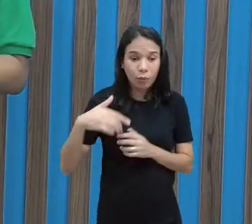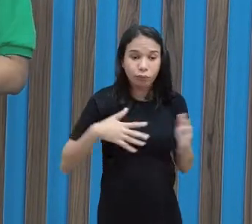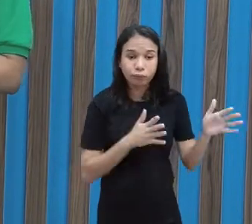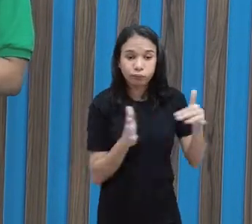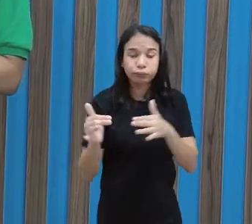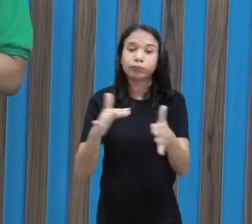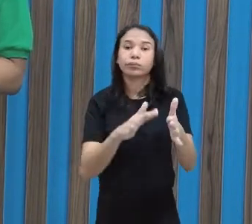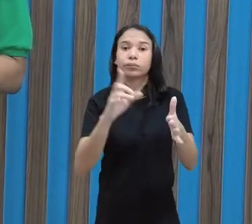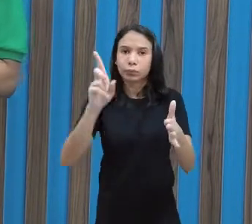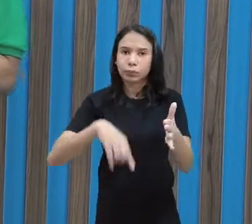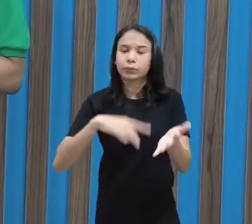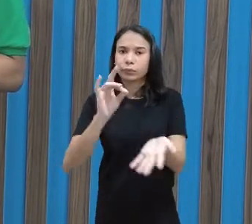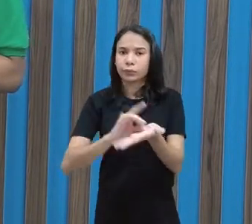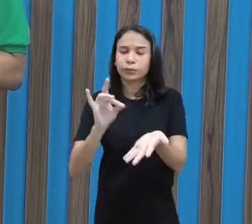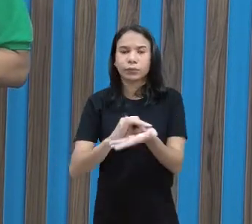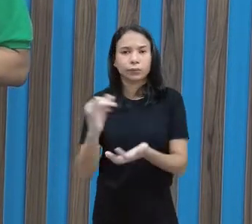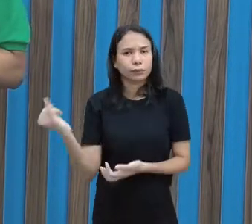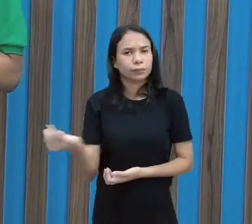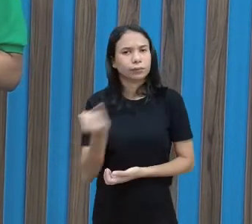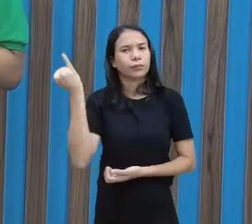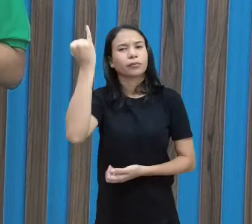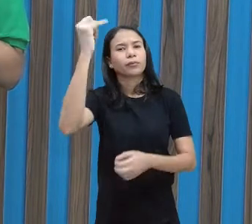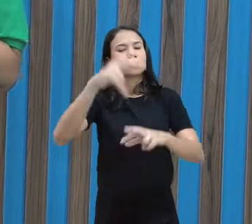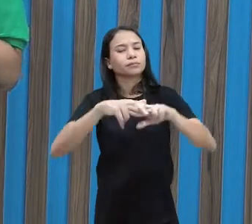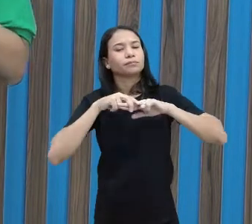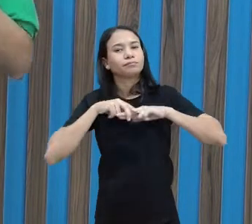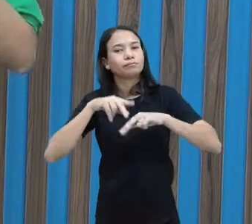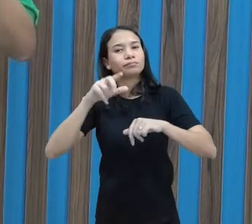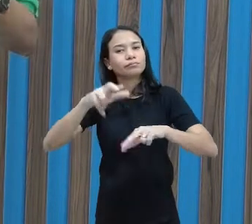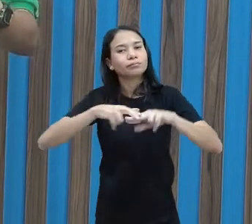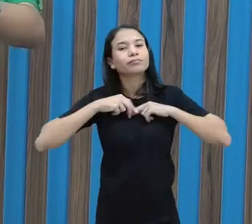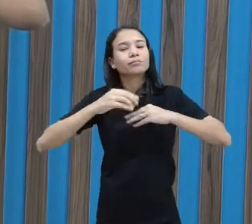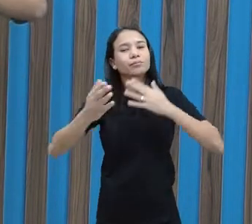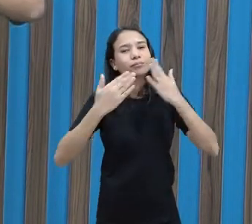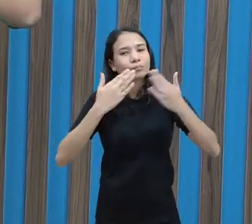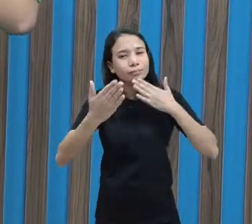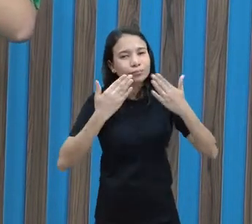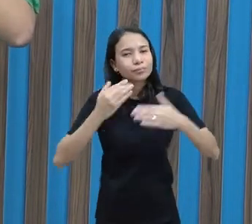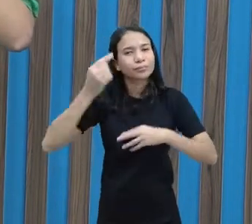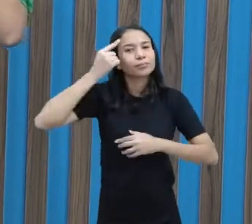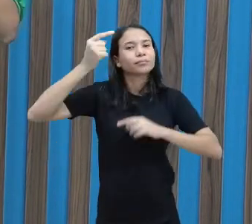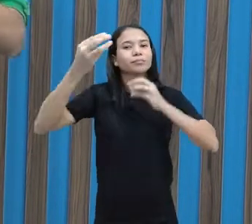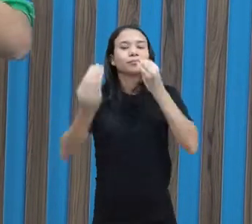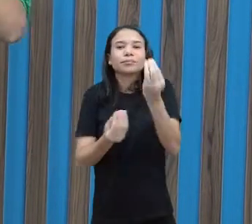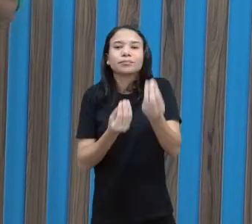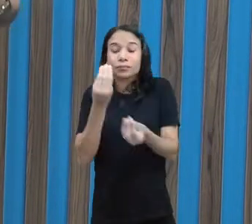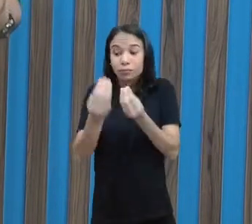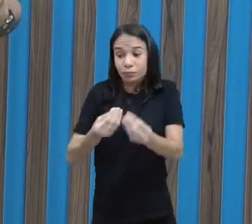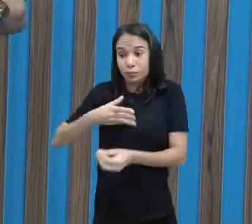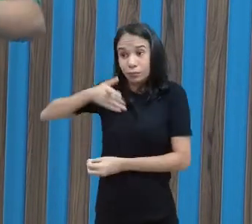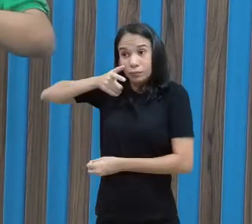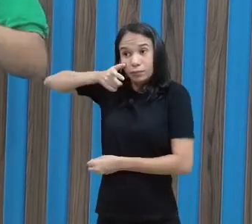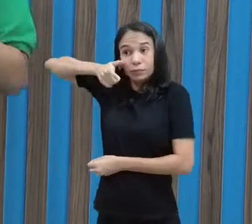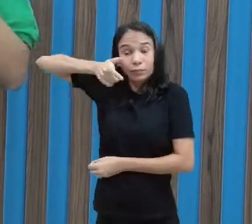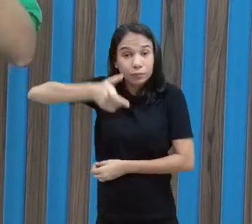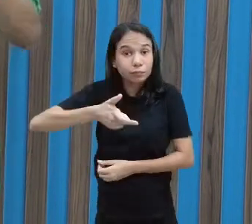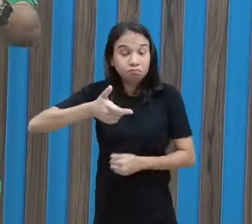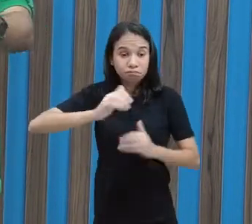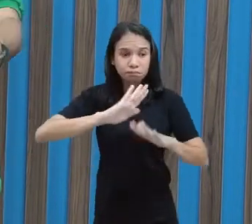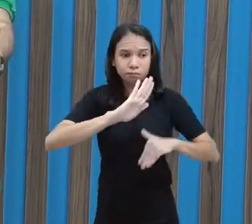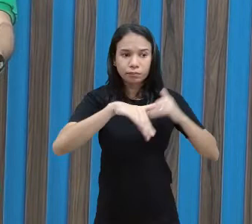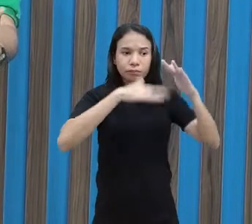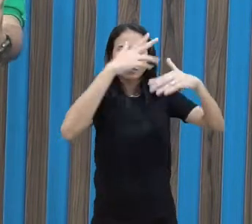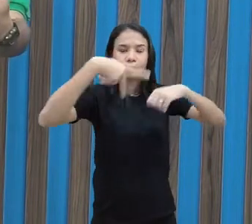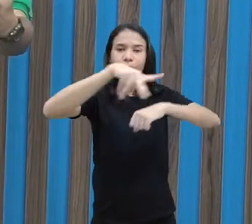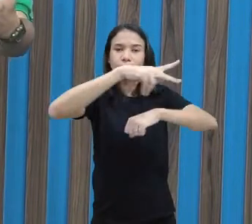enfim. A Amazônia é extremamente importante. Então, o debate ele se dá como o interesse do crescimento